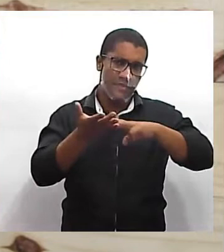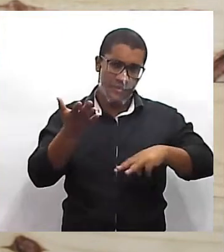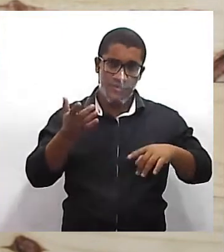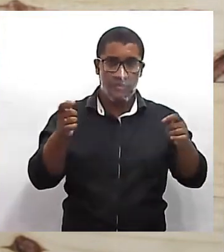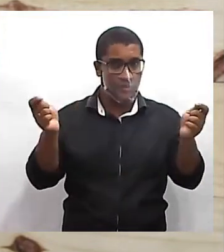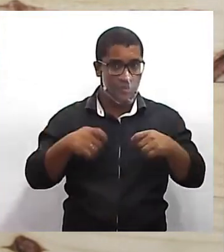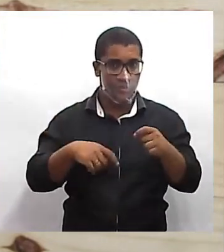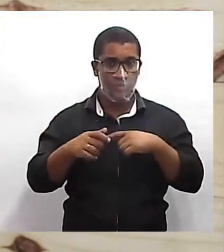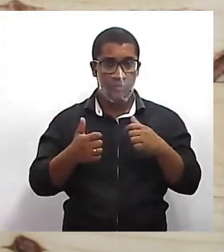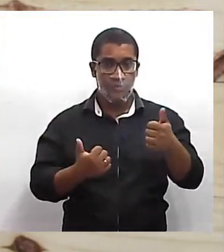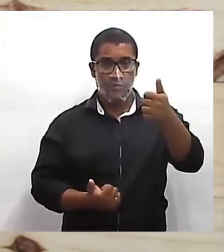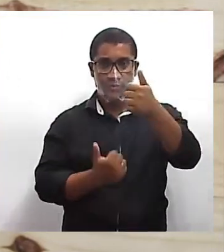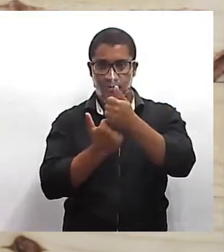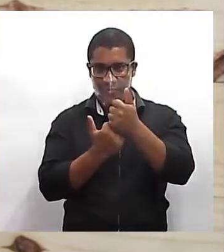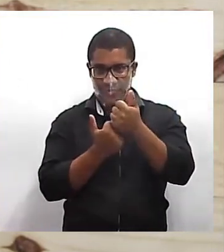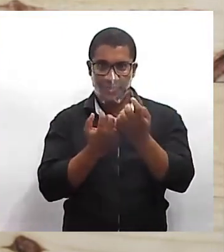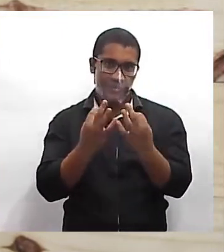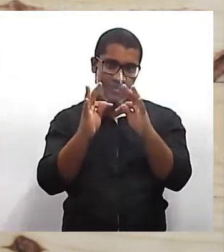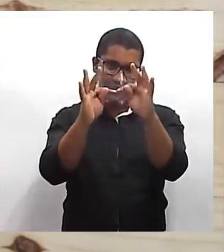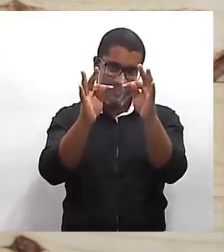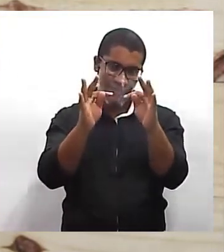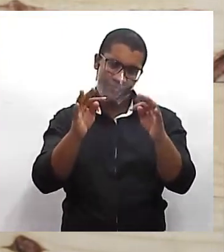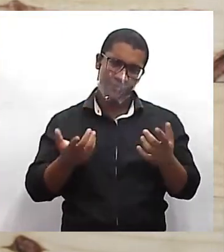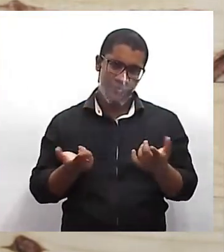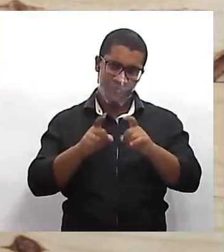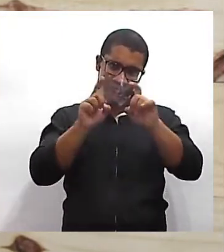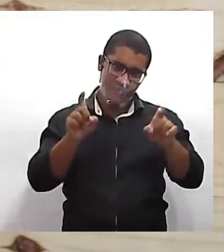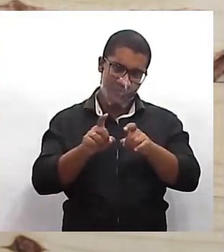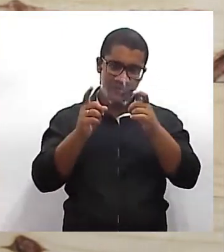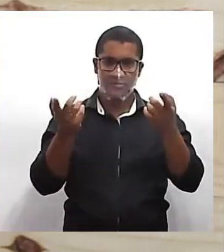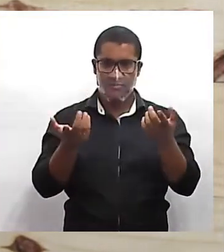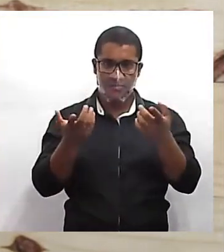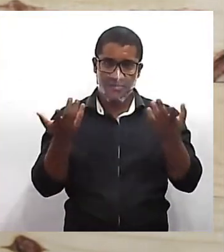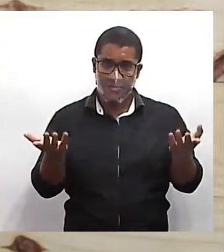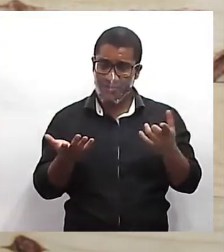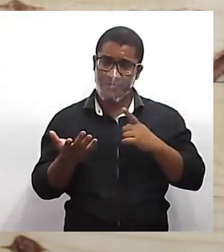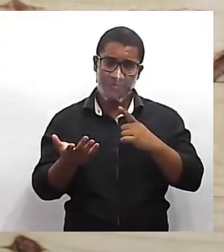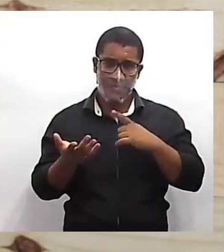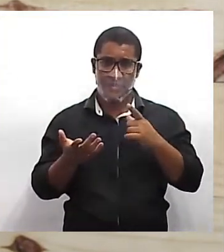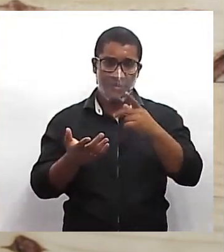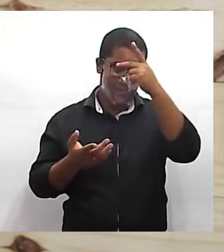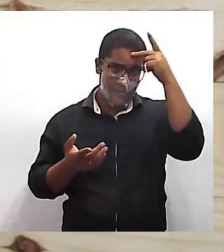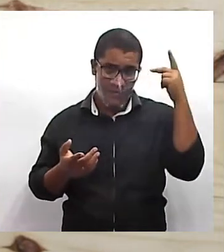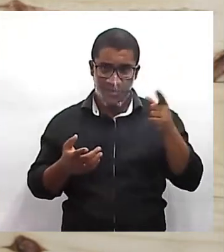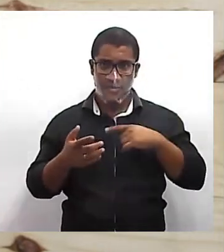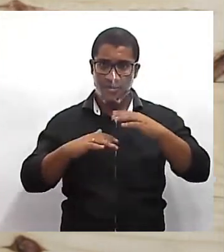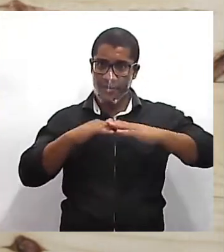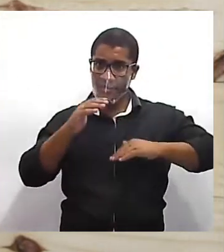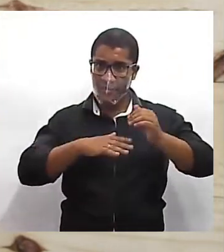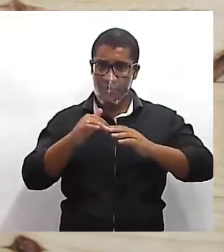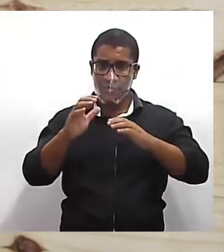digitais. Portanto, o técnico em multimeios didáticos é o profissional que demonstra habilidade de comunicação e de trabalho em